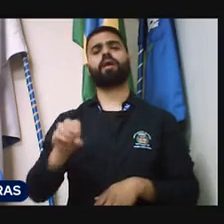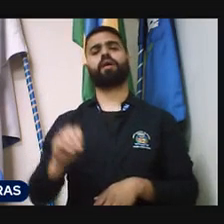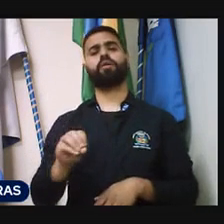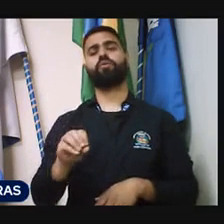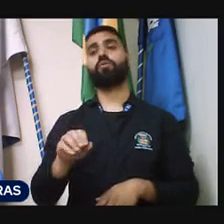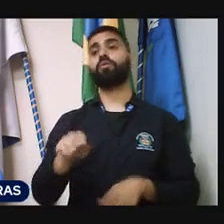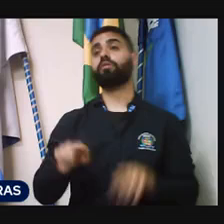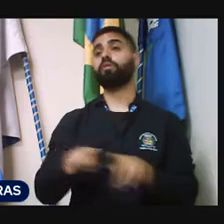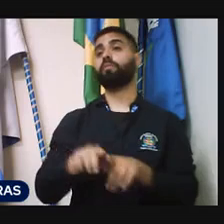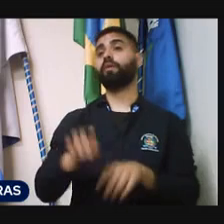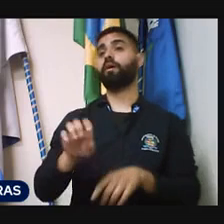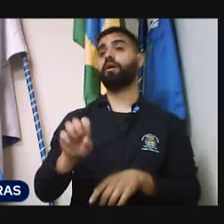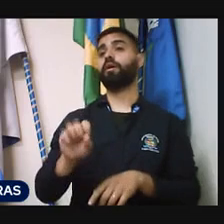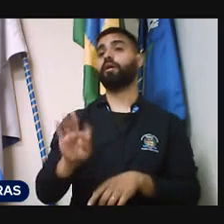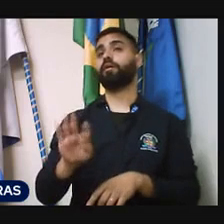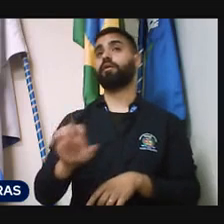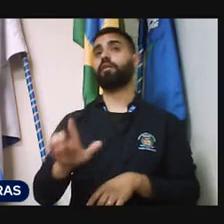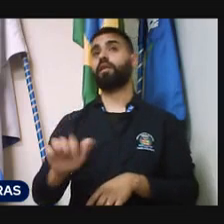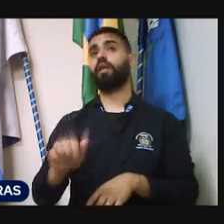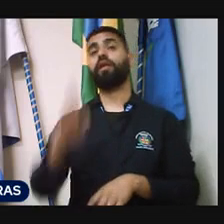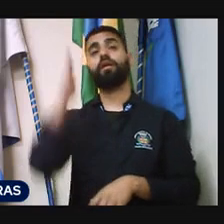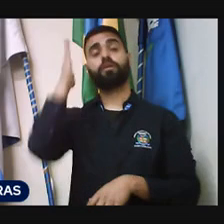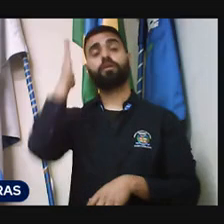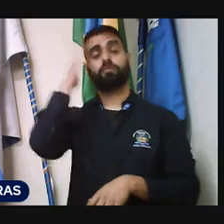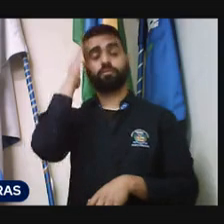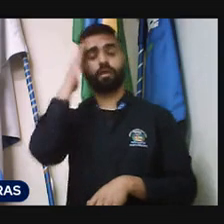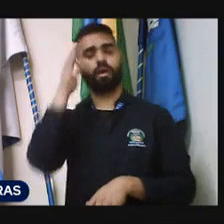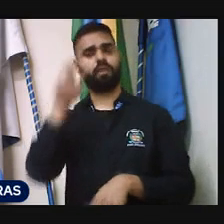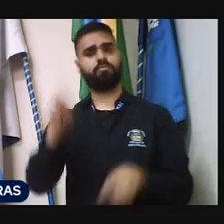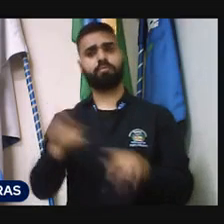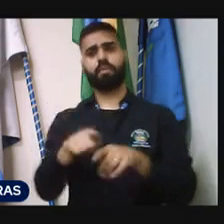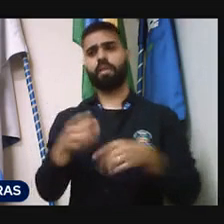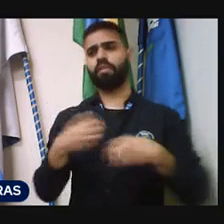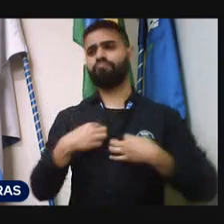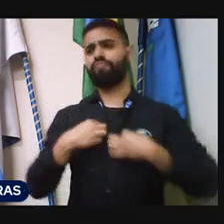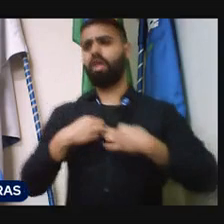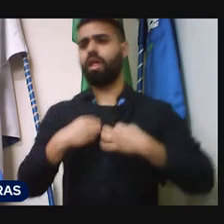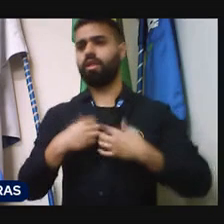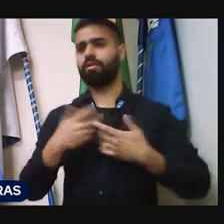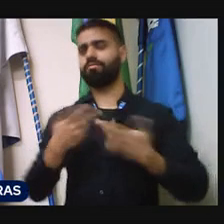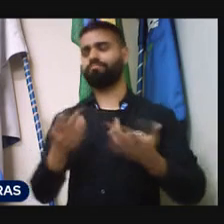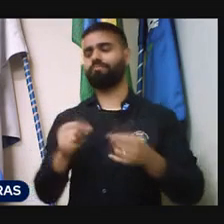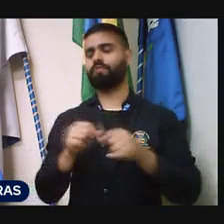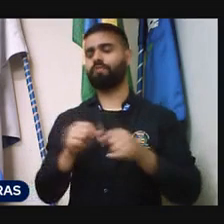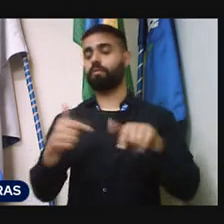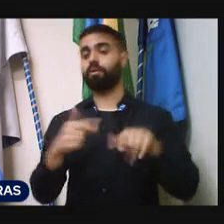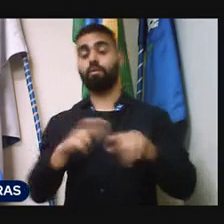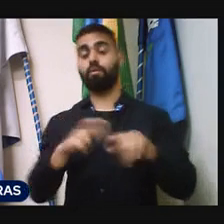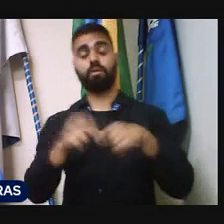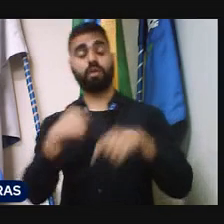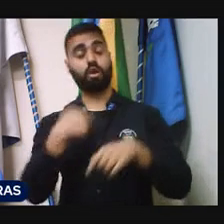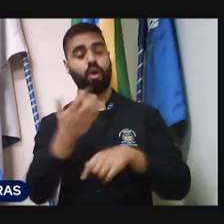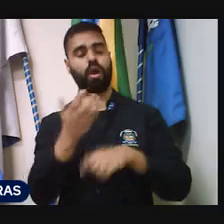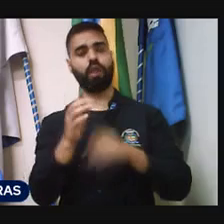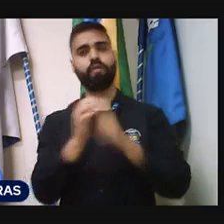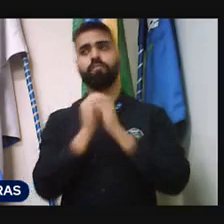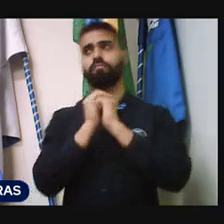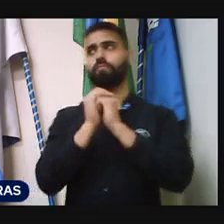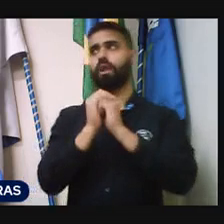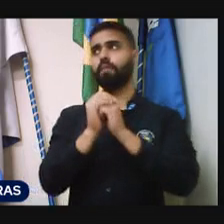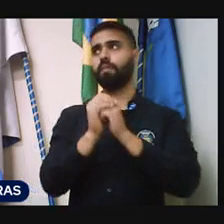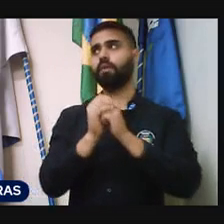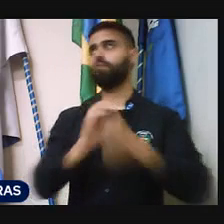sabe da sua competência da sua idoneidade da sua entrega no quero te parabenizar